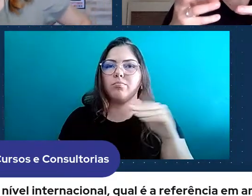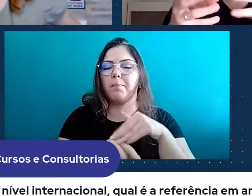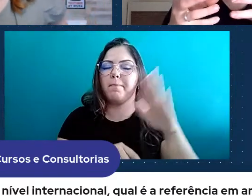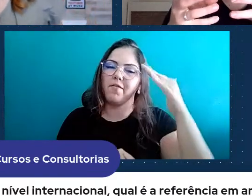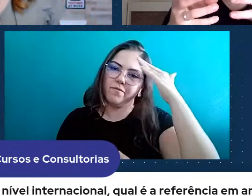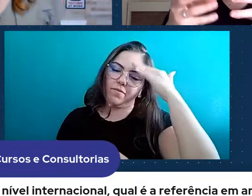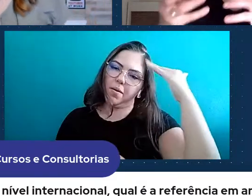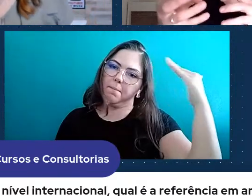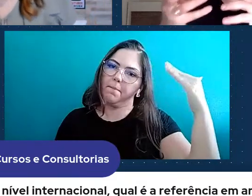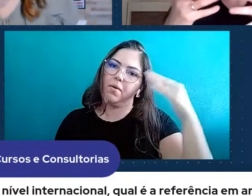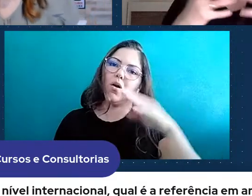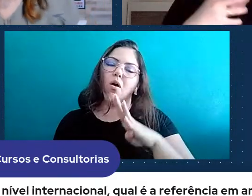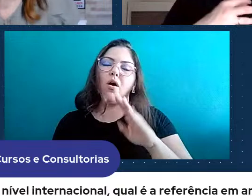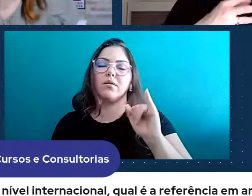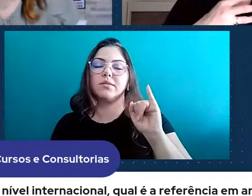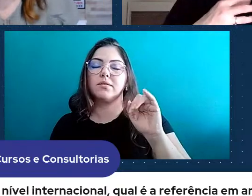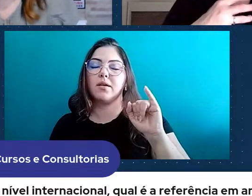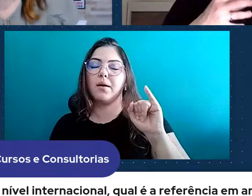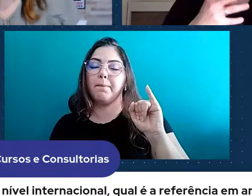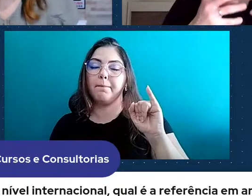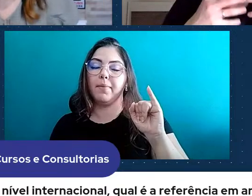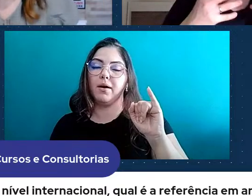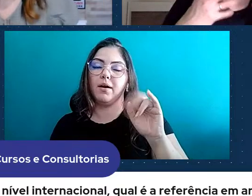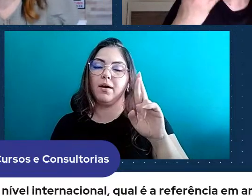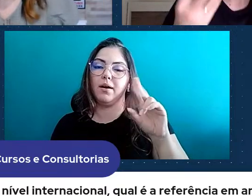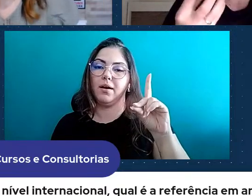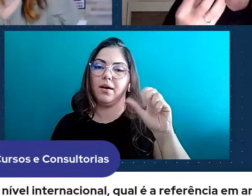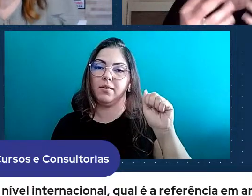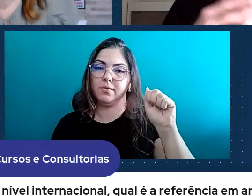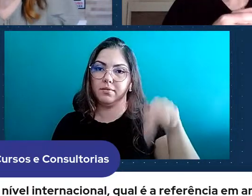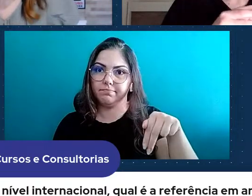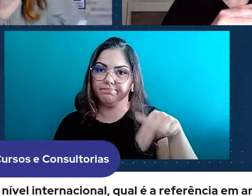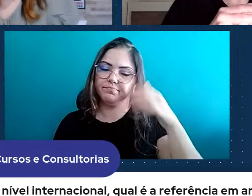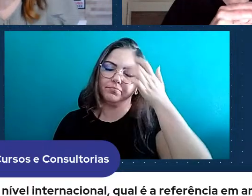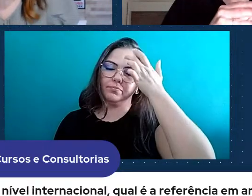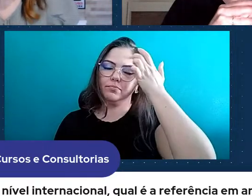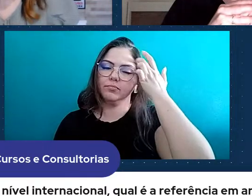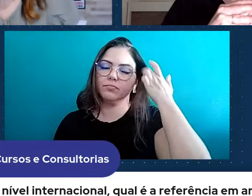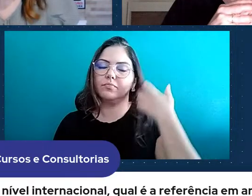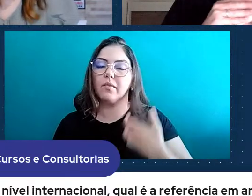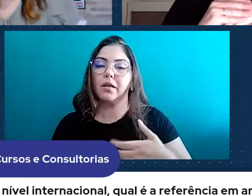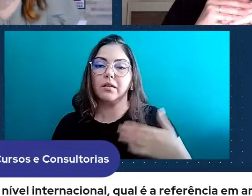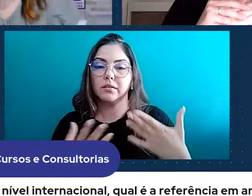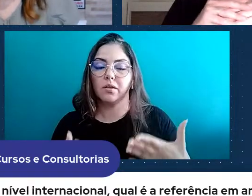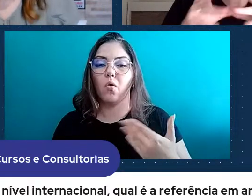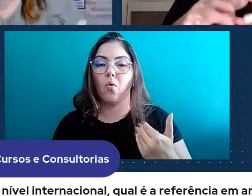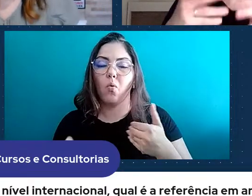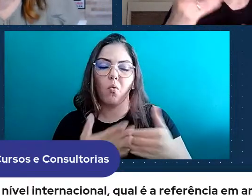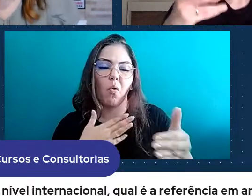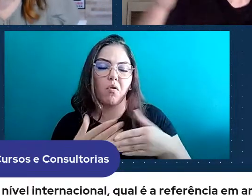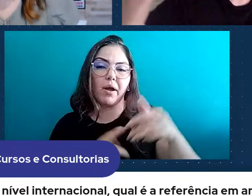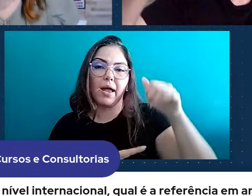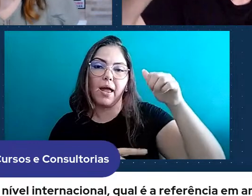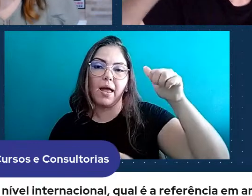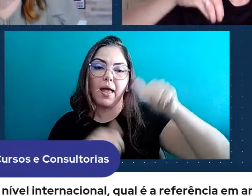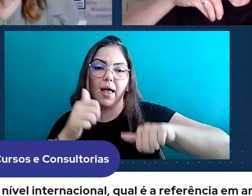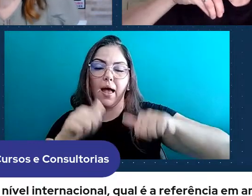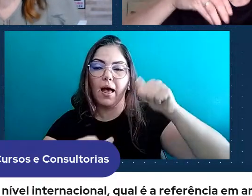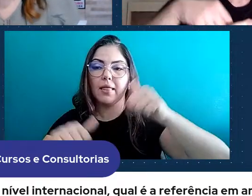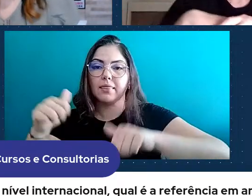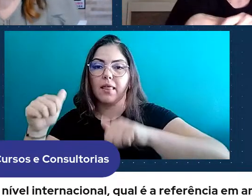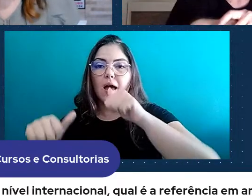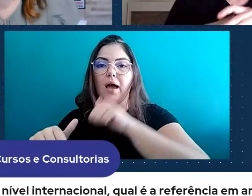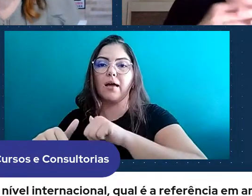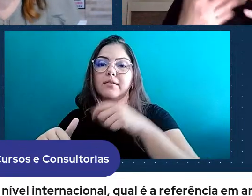a análise temática é também uma análise de conteúdo. Qualquer análise de dados qualitativos, ela vai trabalhar com a análise